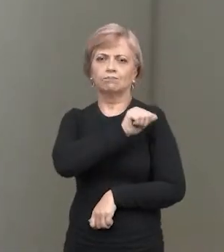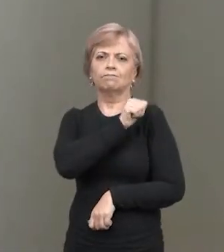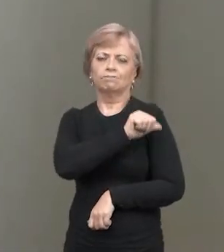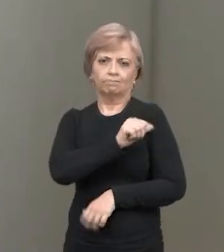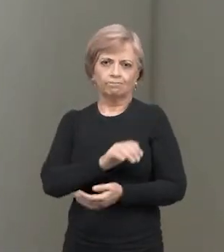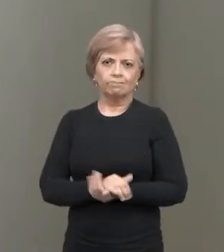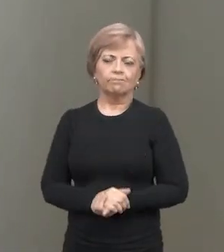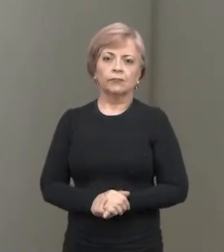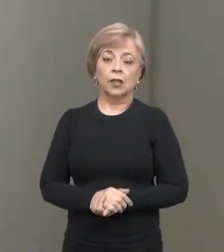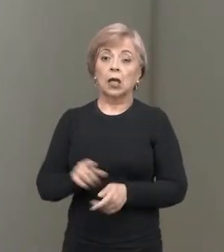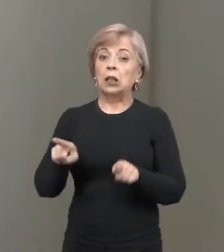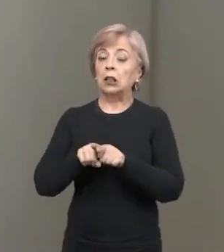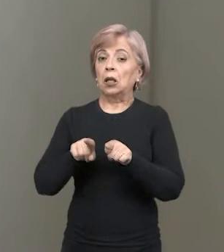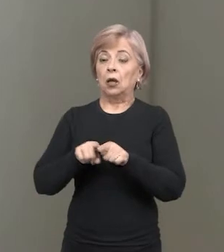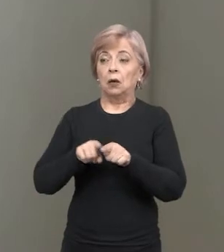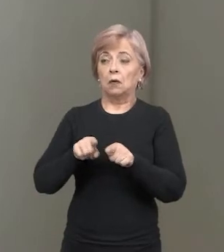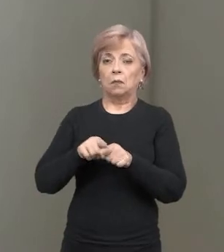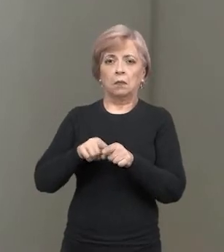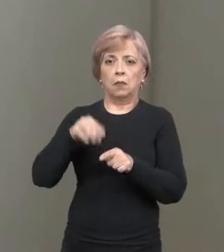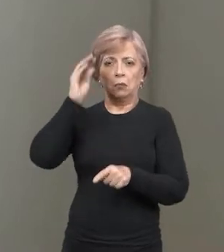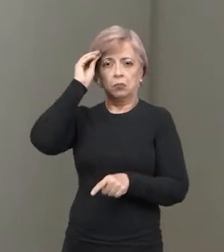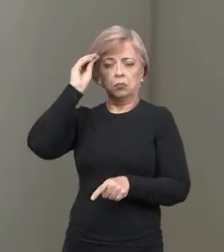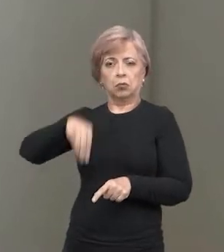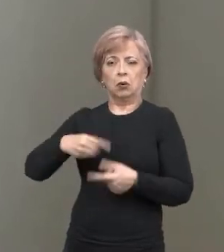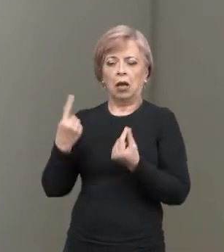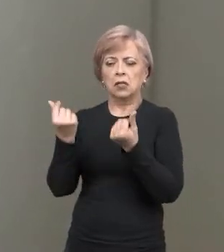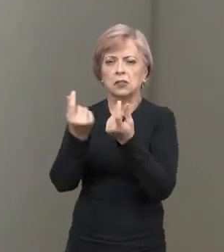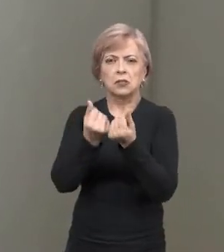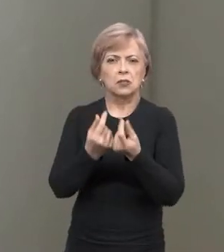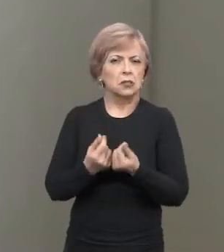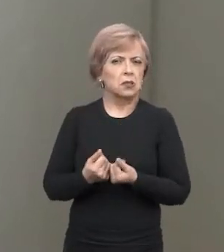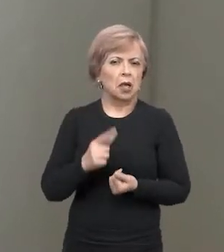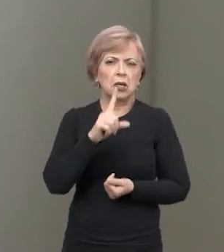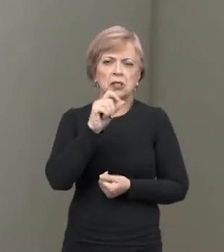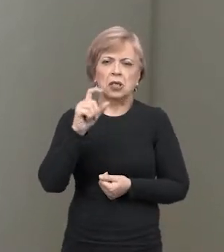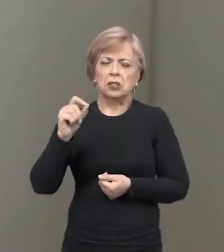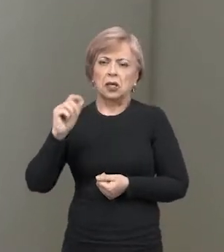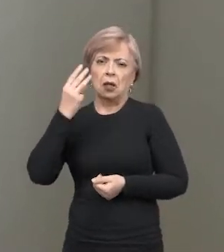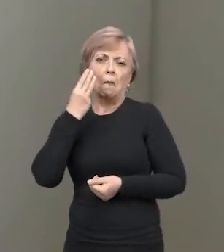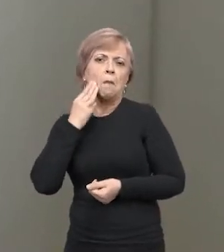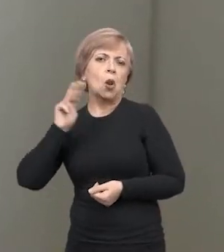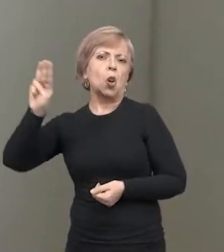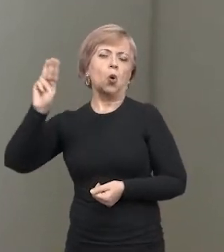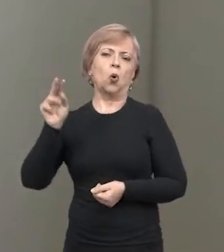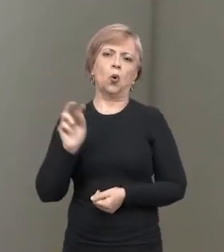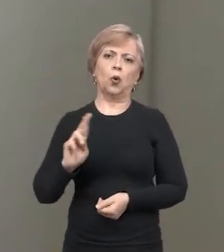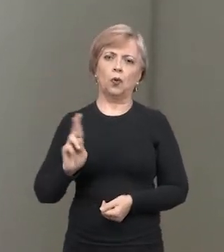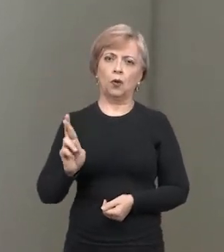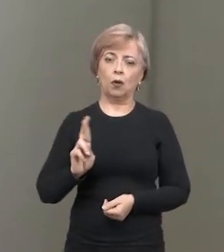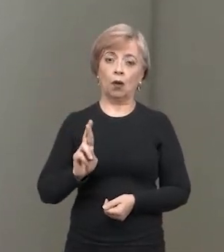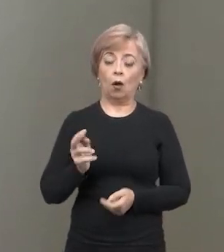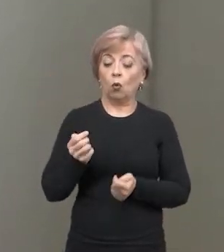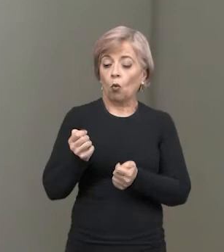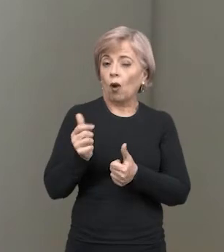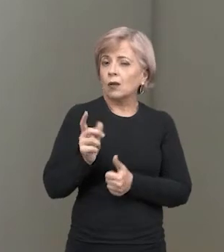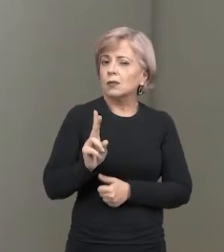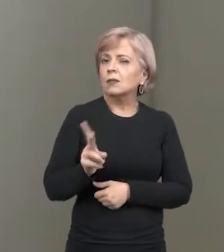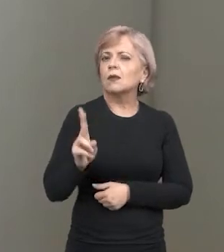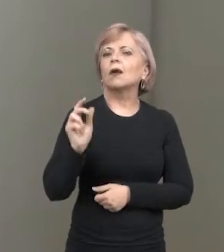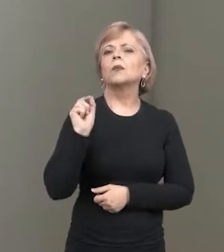envolvendo também renúncias de receita na casa das centenas de milhões de reais, então, e que quase